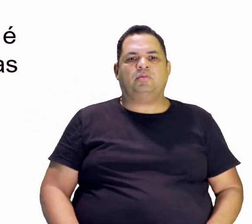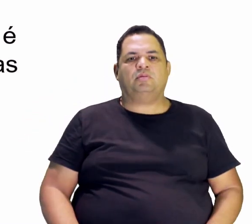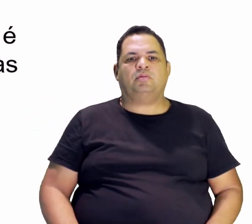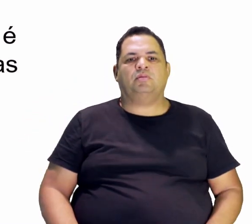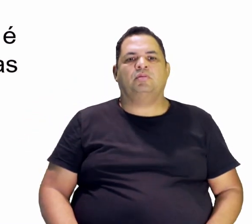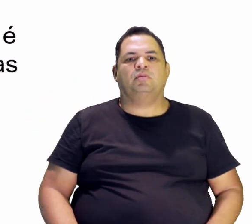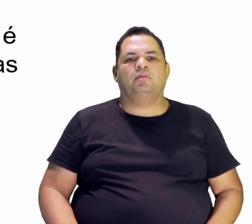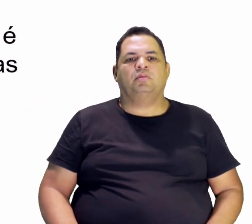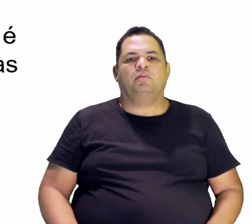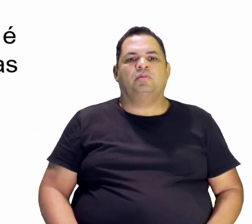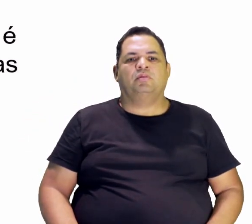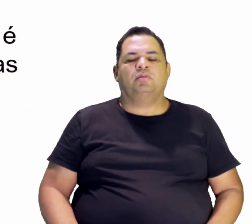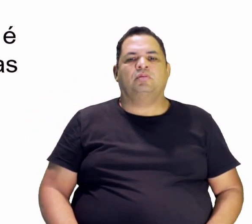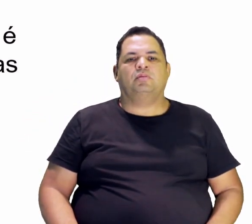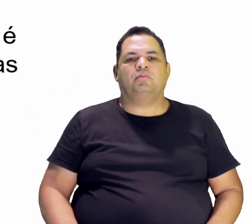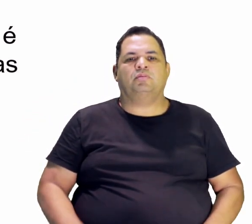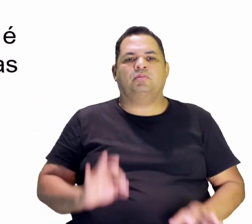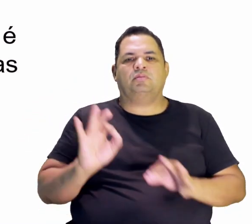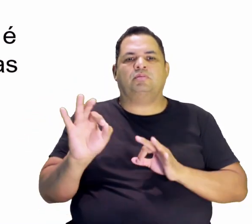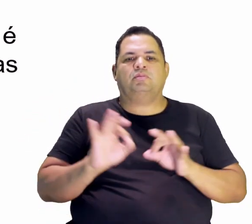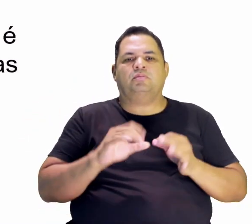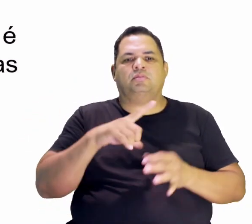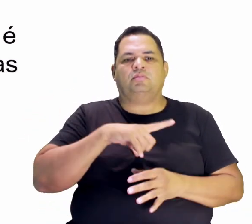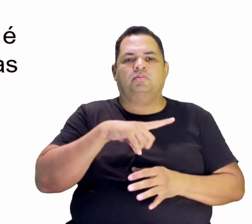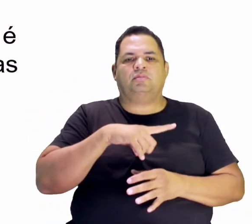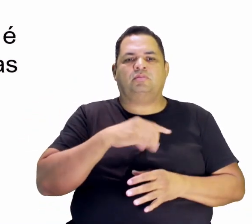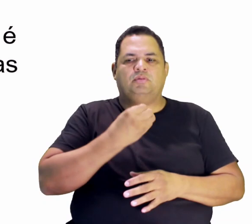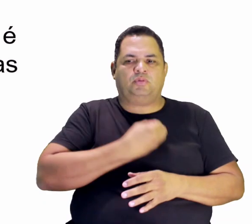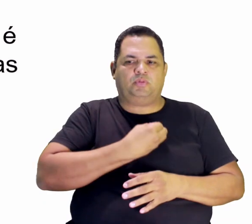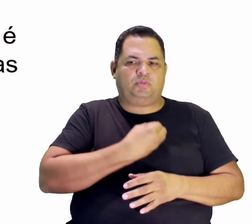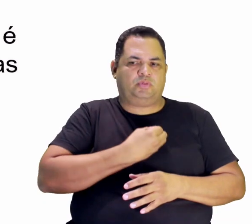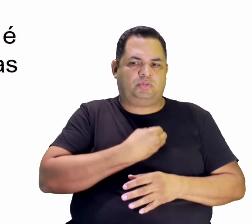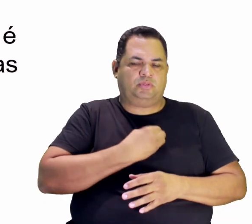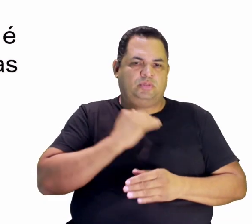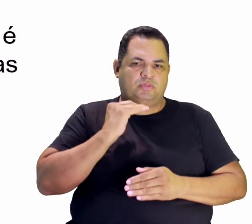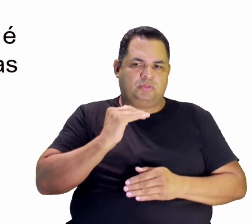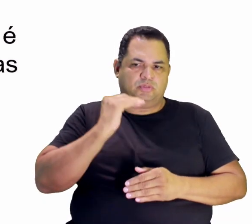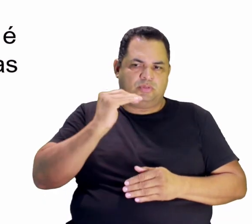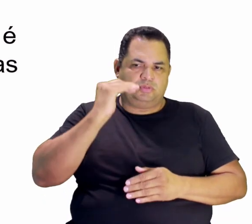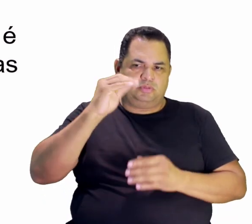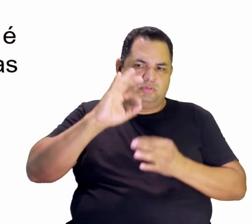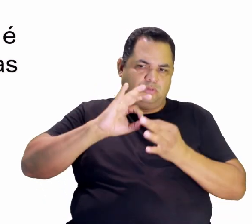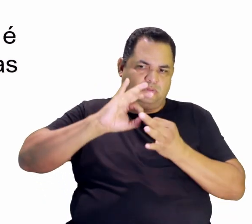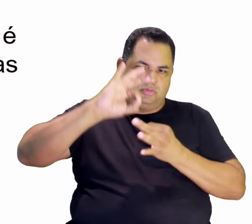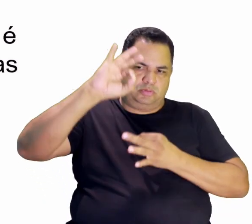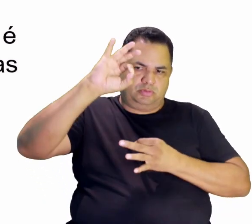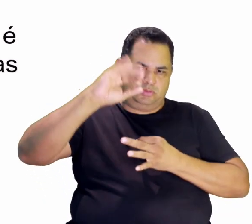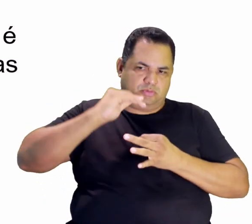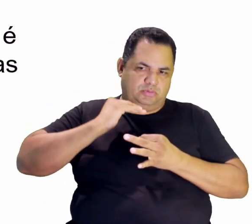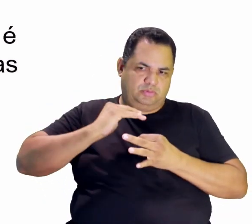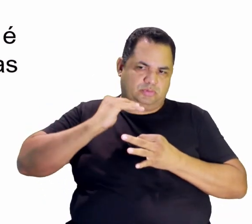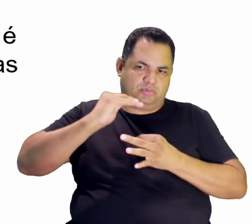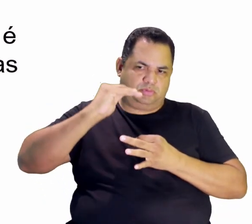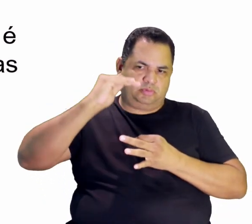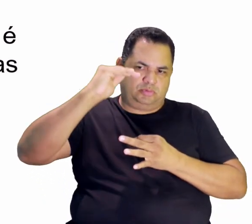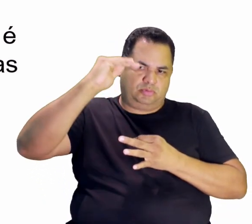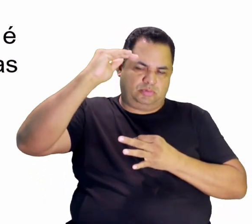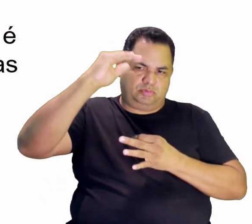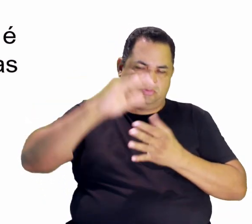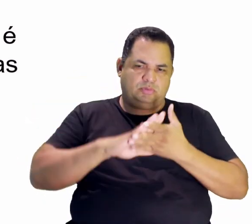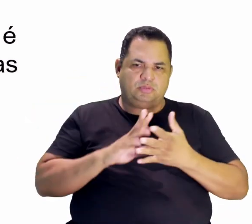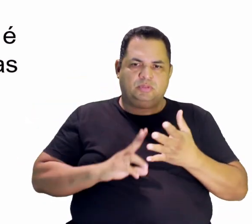ó. Isso aqui, conforme estiver, tem os números, tracinho, para você medir. E a gente sabe, pessoal,